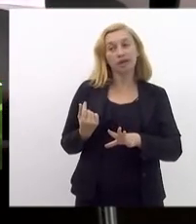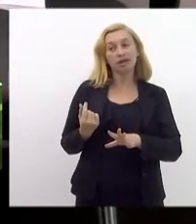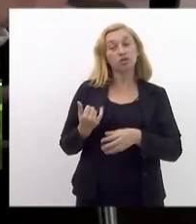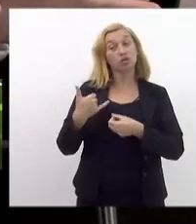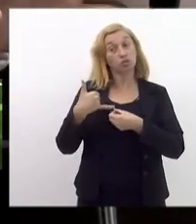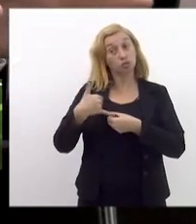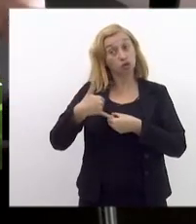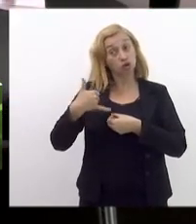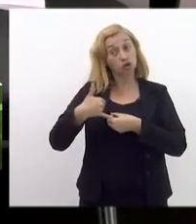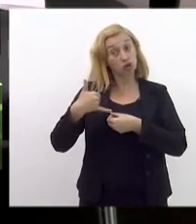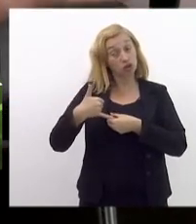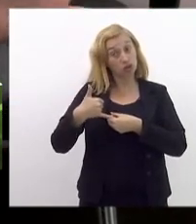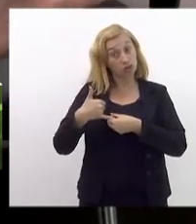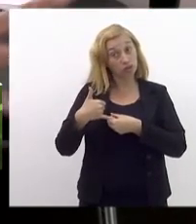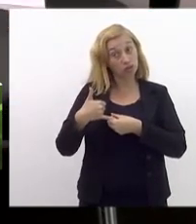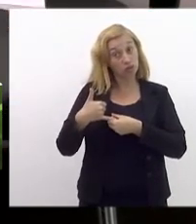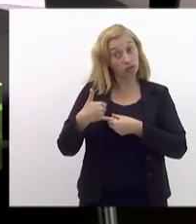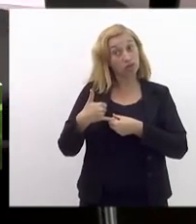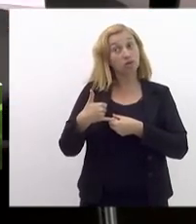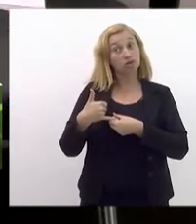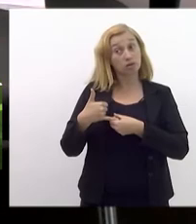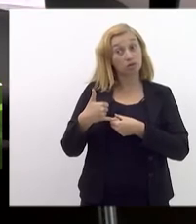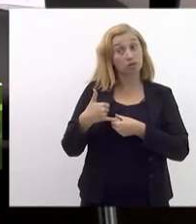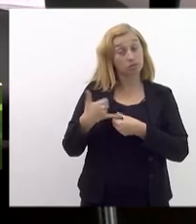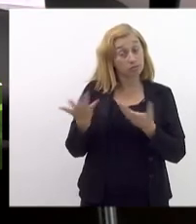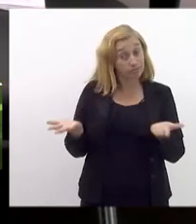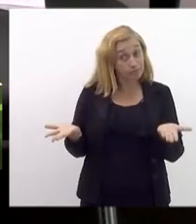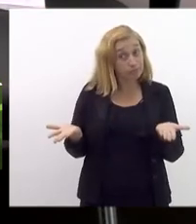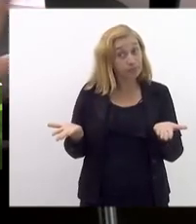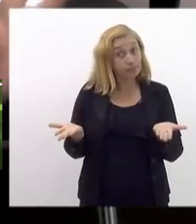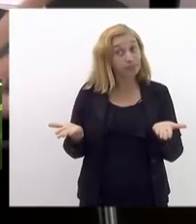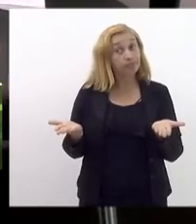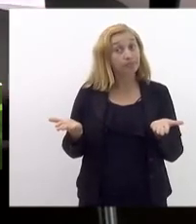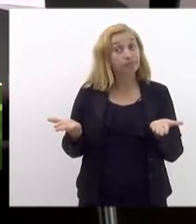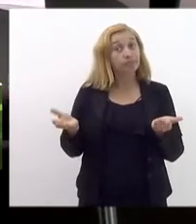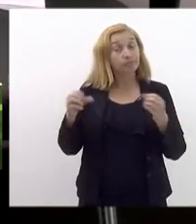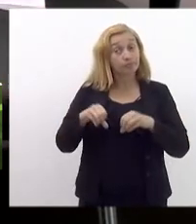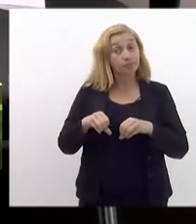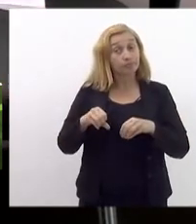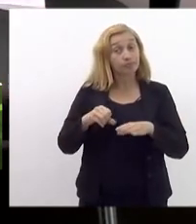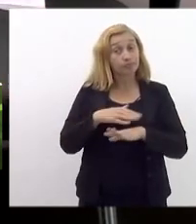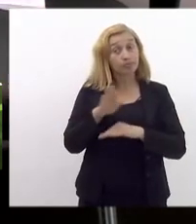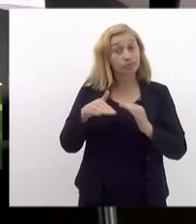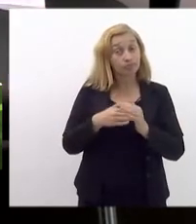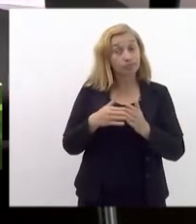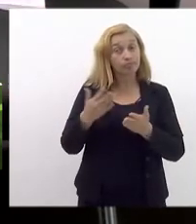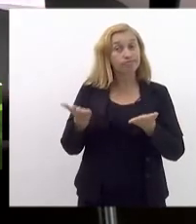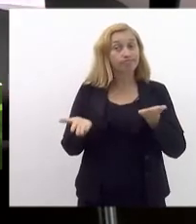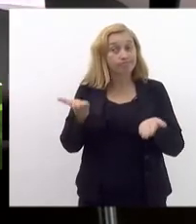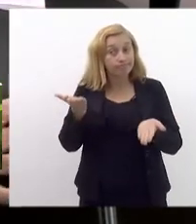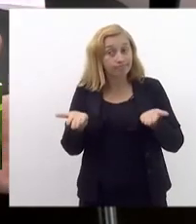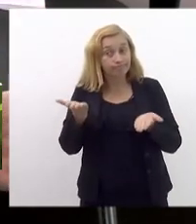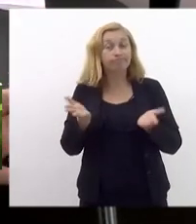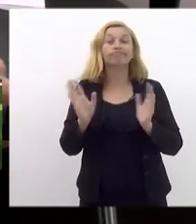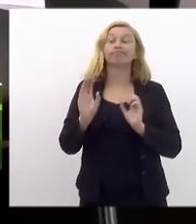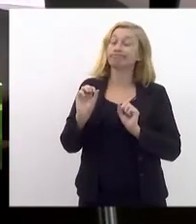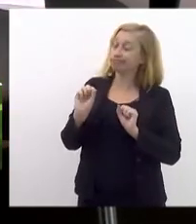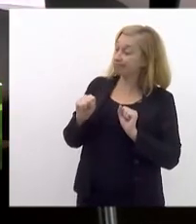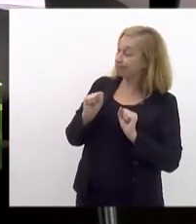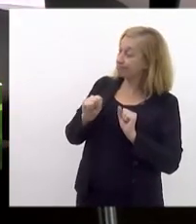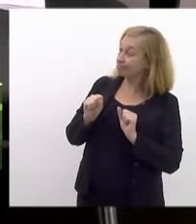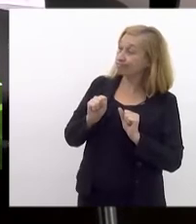combustíveis, penalizem a economia como um todo. Nós podemos depender dessas oscilações, né? Isso, exatamente.